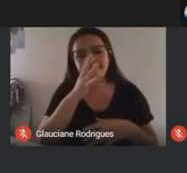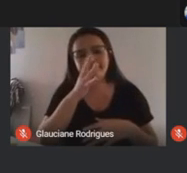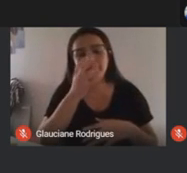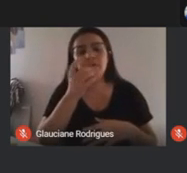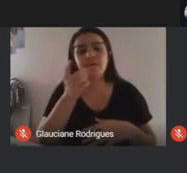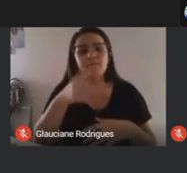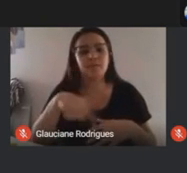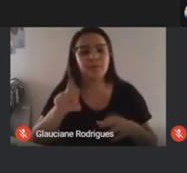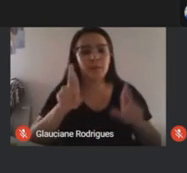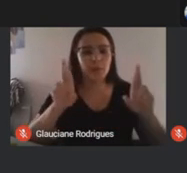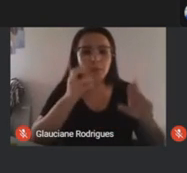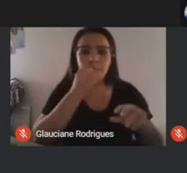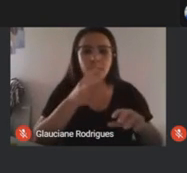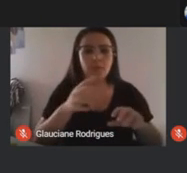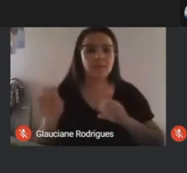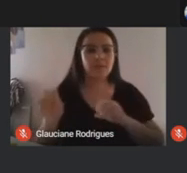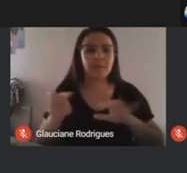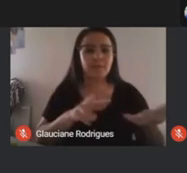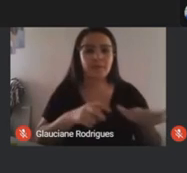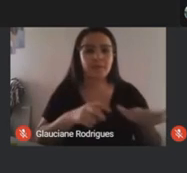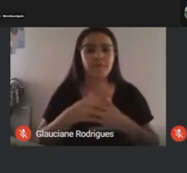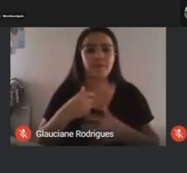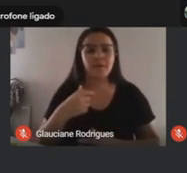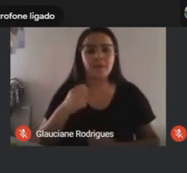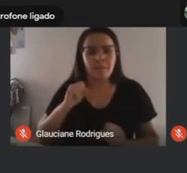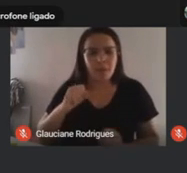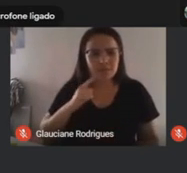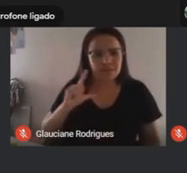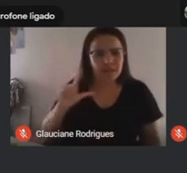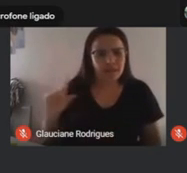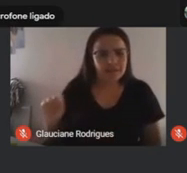ótima semana. Então, eu estou dispensada, Yasmin?